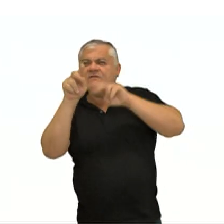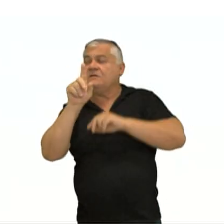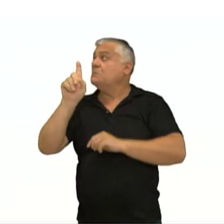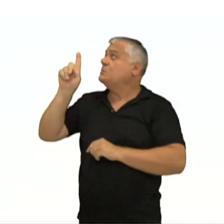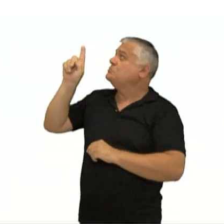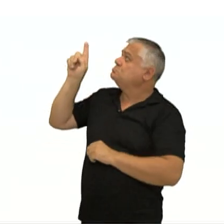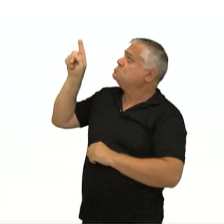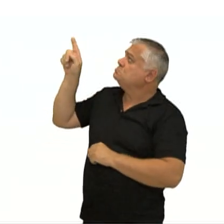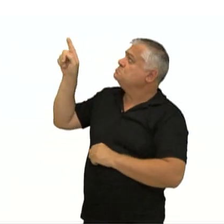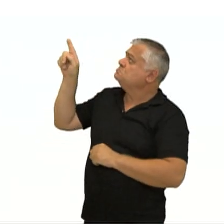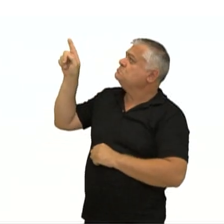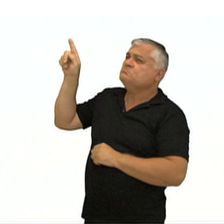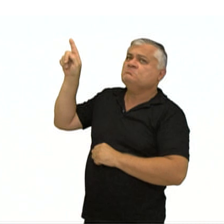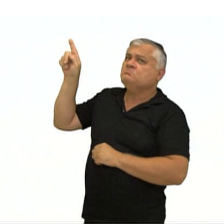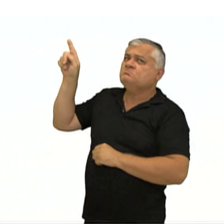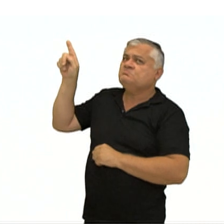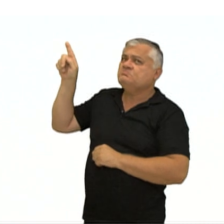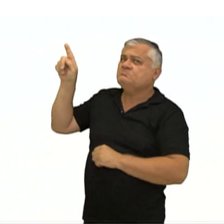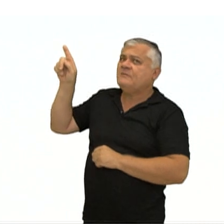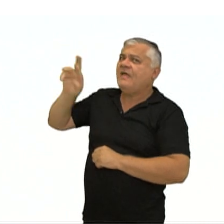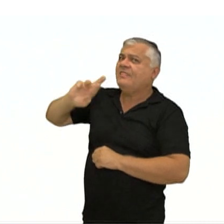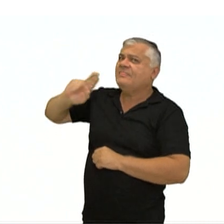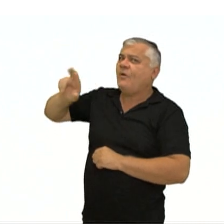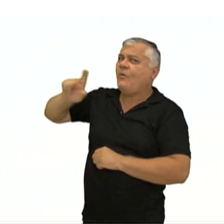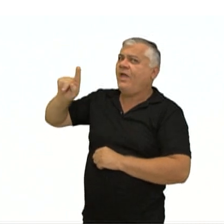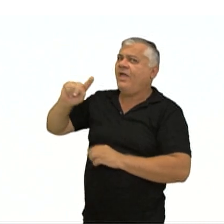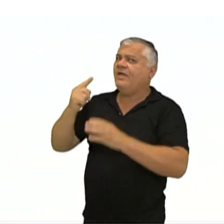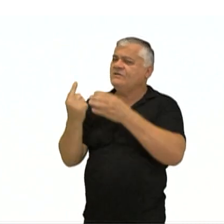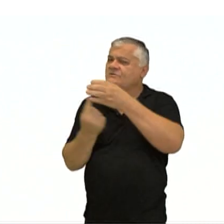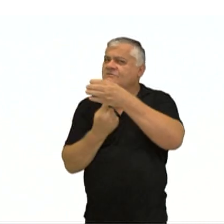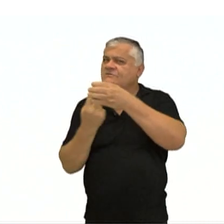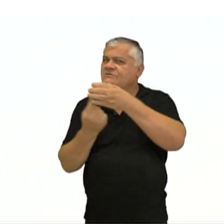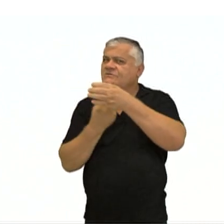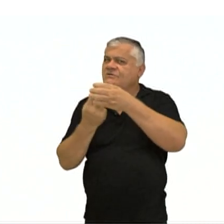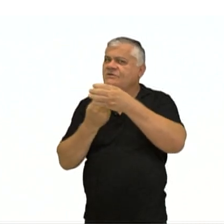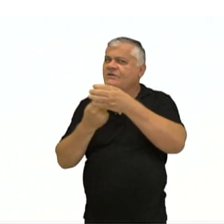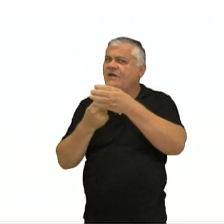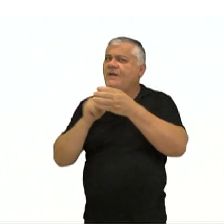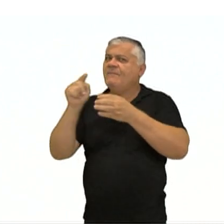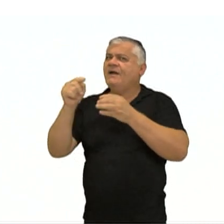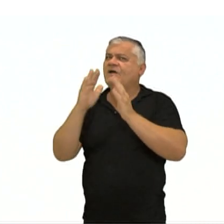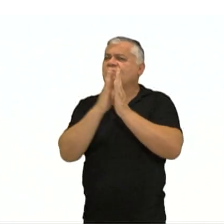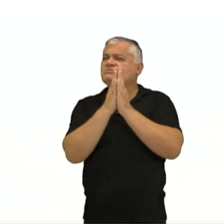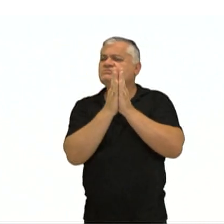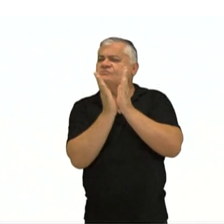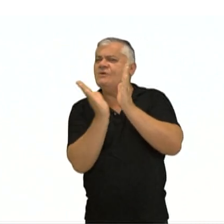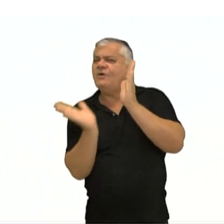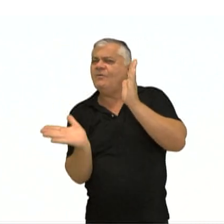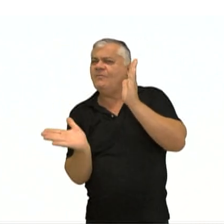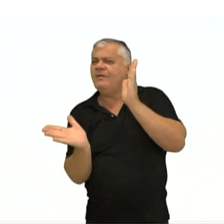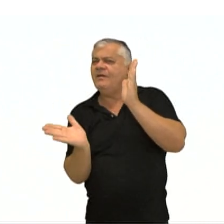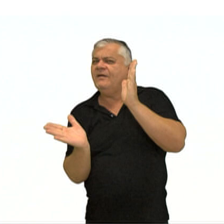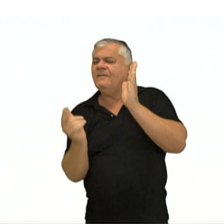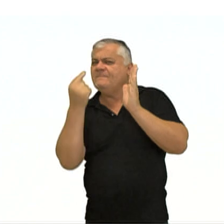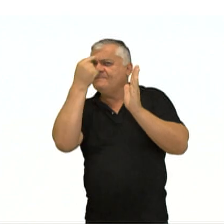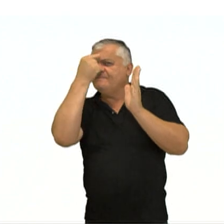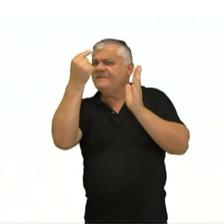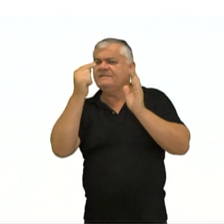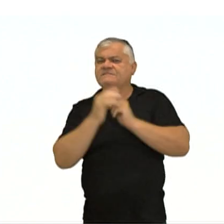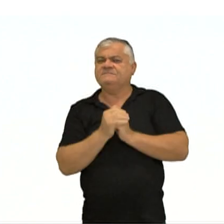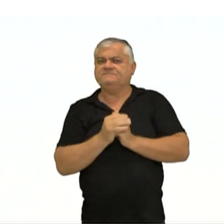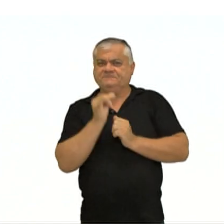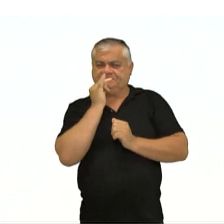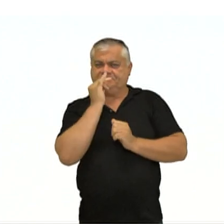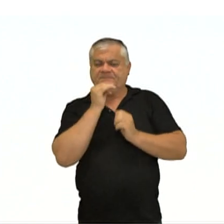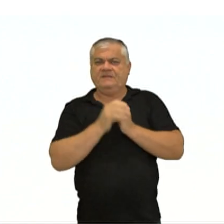deles não é agora para girar, e sim qual a sombra que ele vai projetar. Imagina o